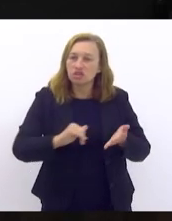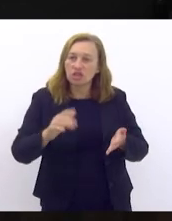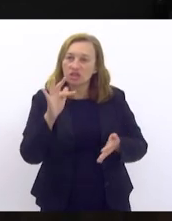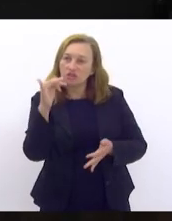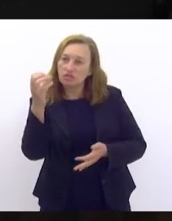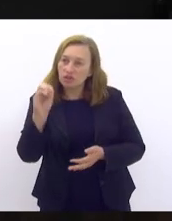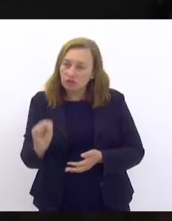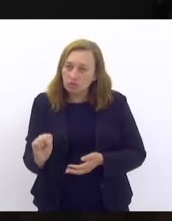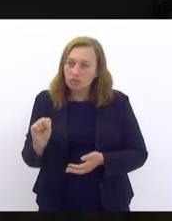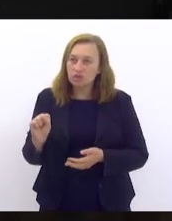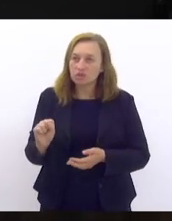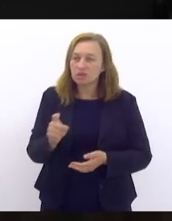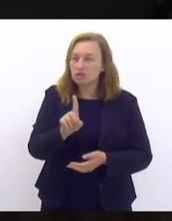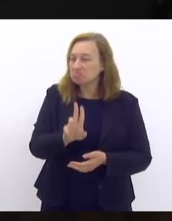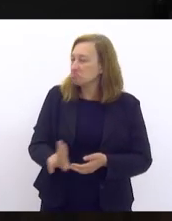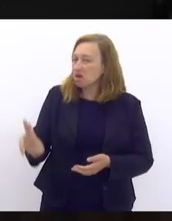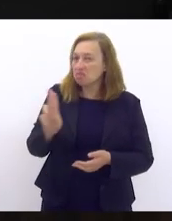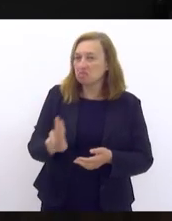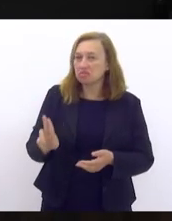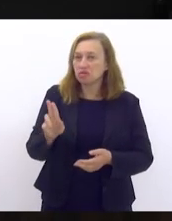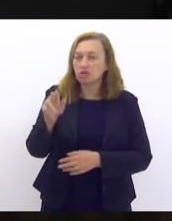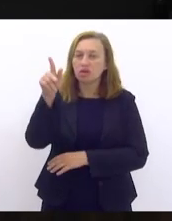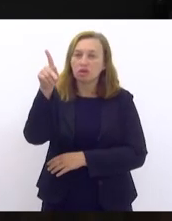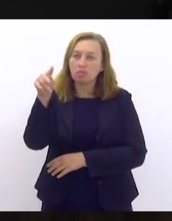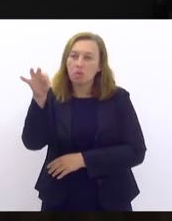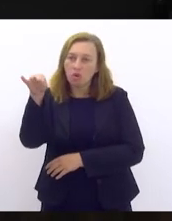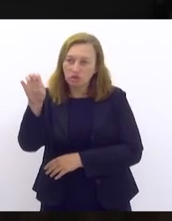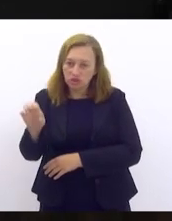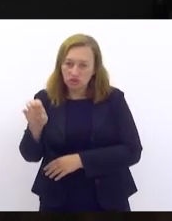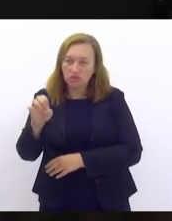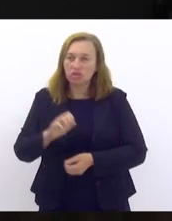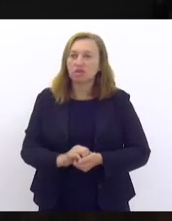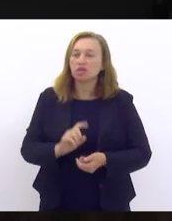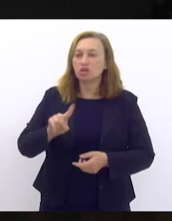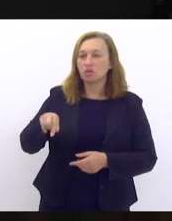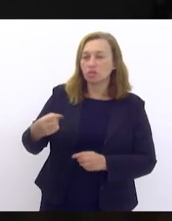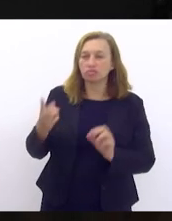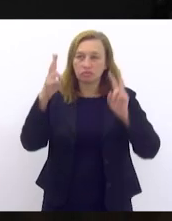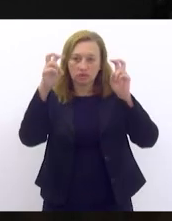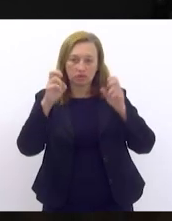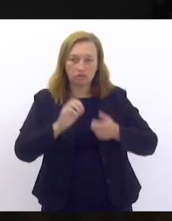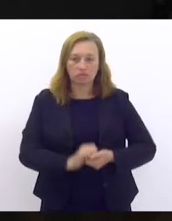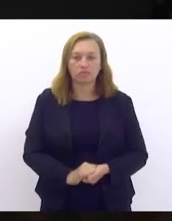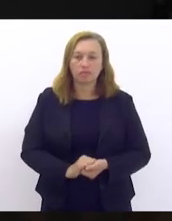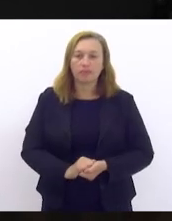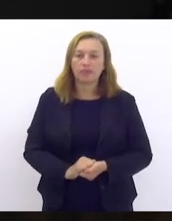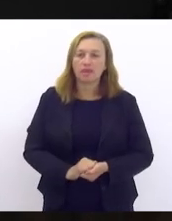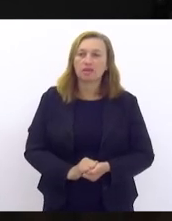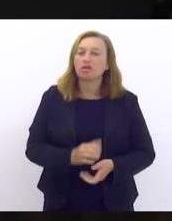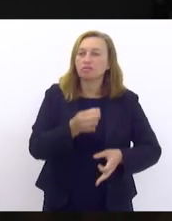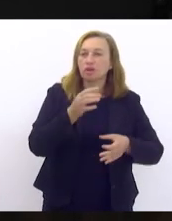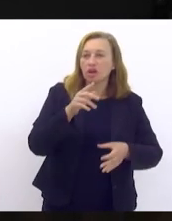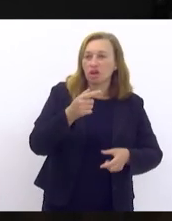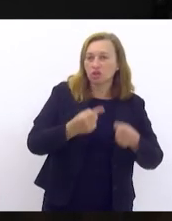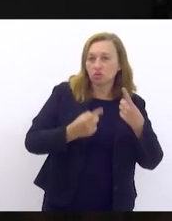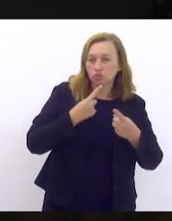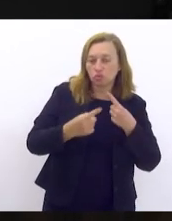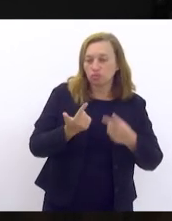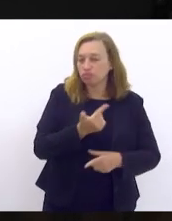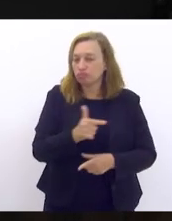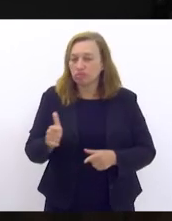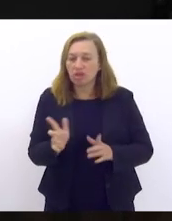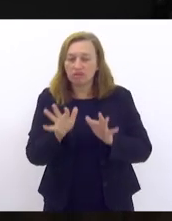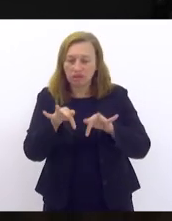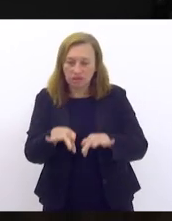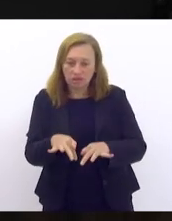em desuso existentes em postes de sustentação e dá outras providências. Em discussão, não havendo quem